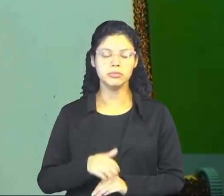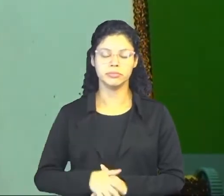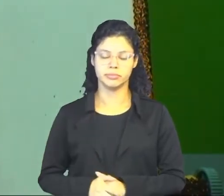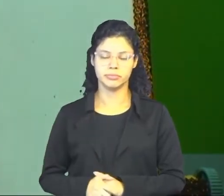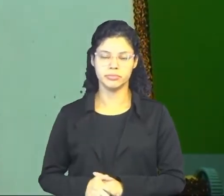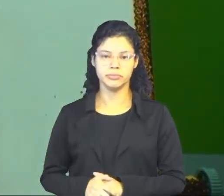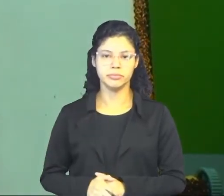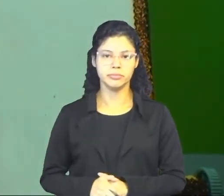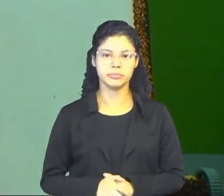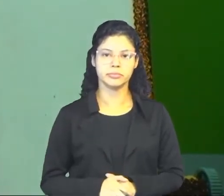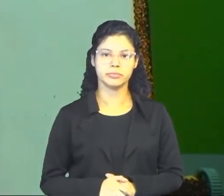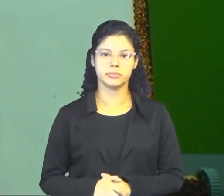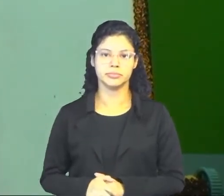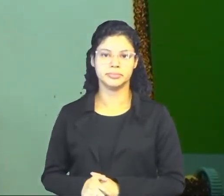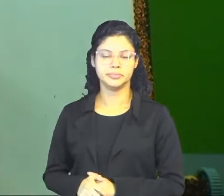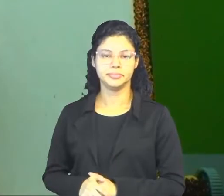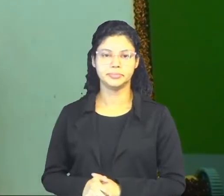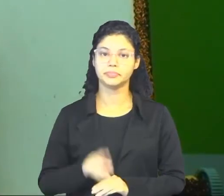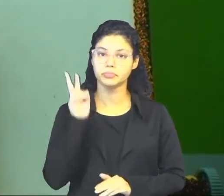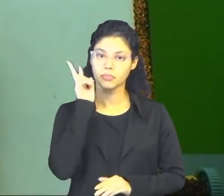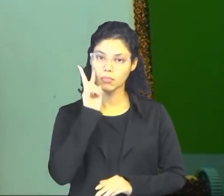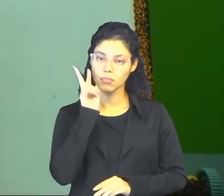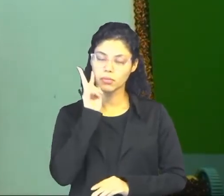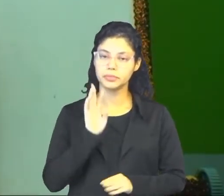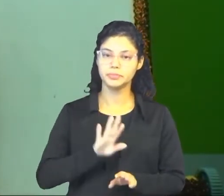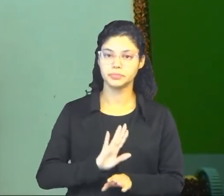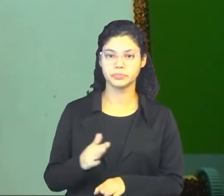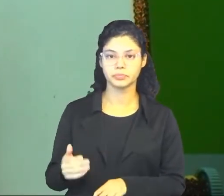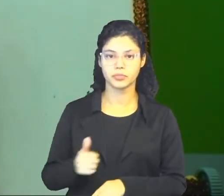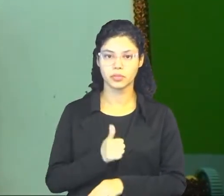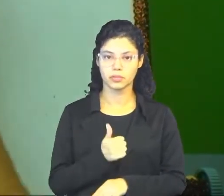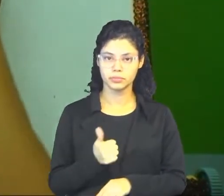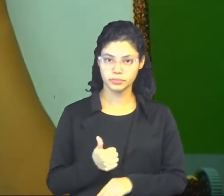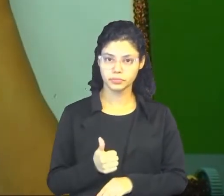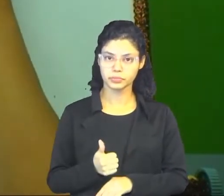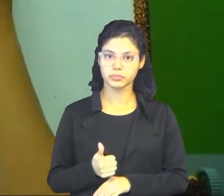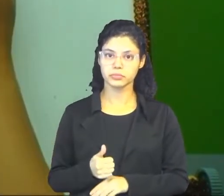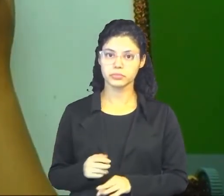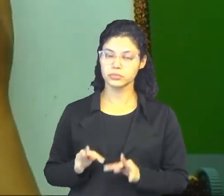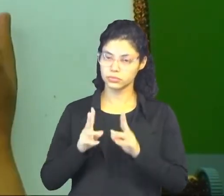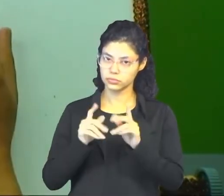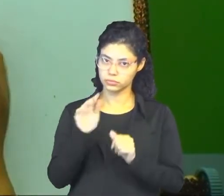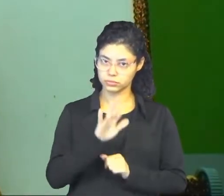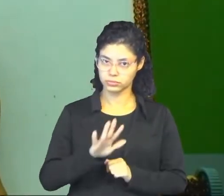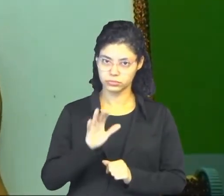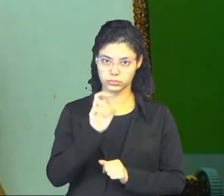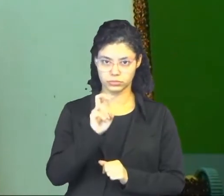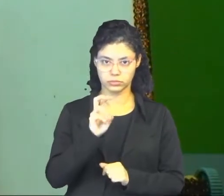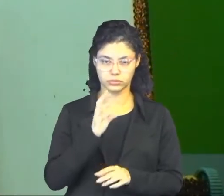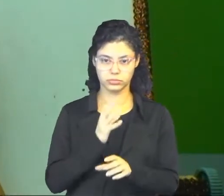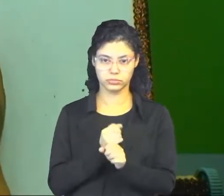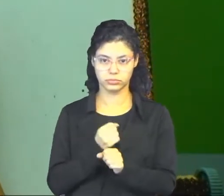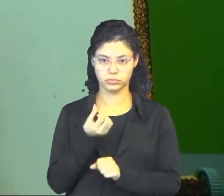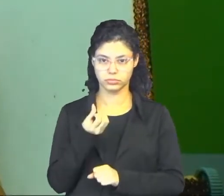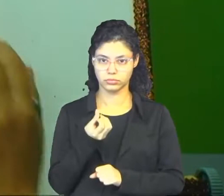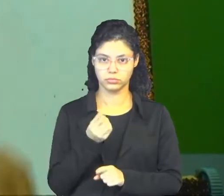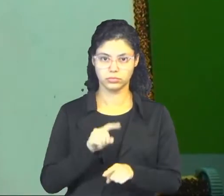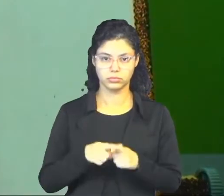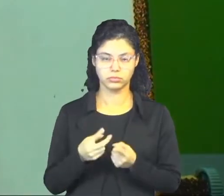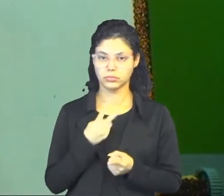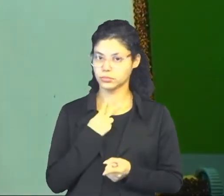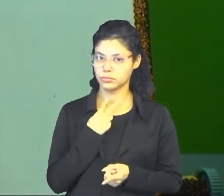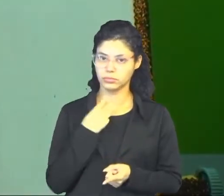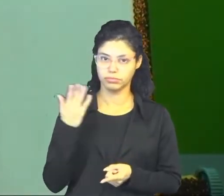aqui, tá? Lembrando que quando eu coloco 11, esse 11 é o total de 5 mais 6, mas eu não posso colocá-lo da forma